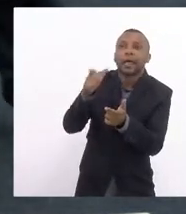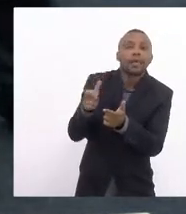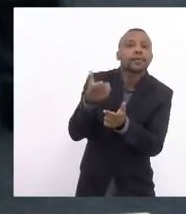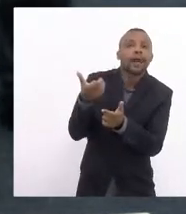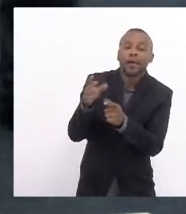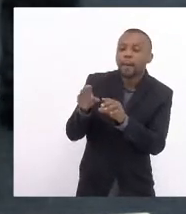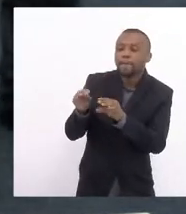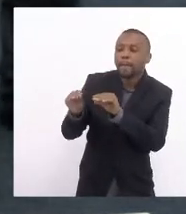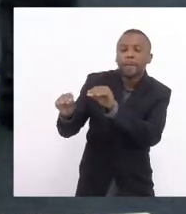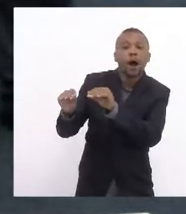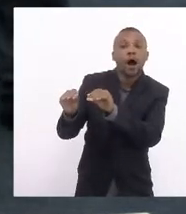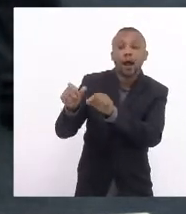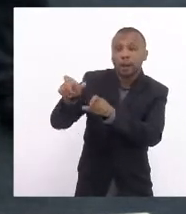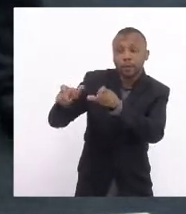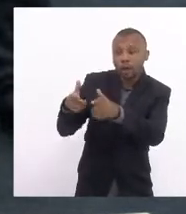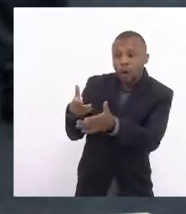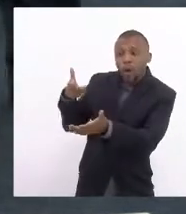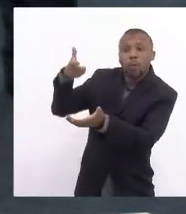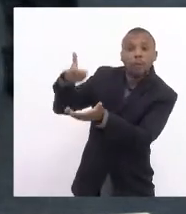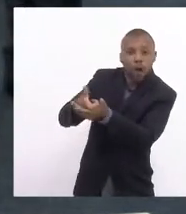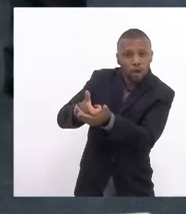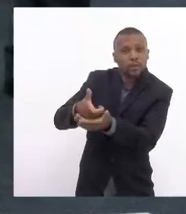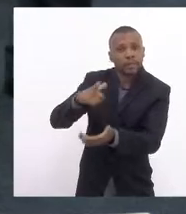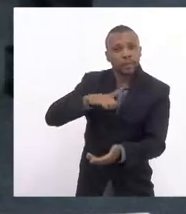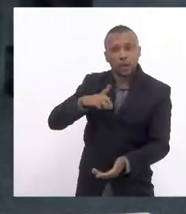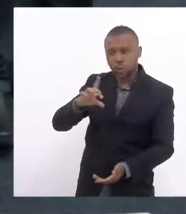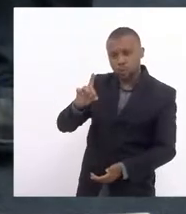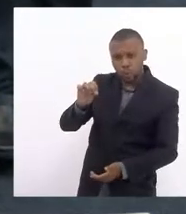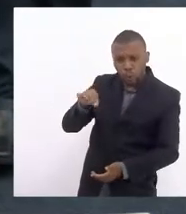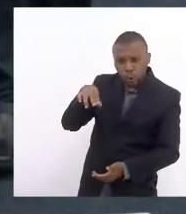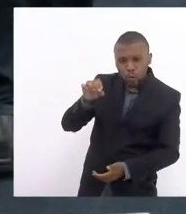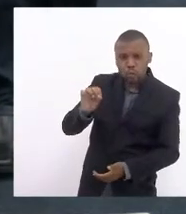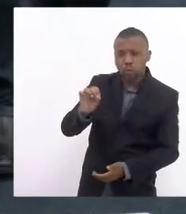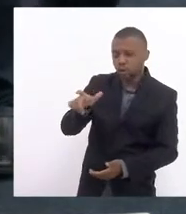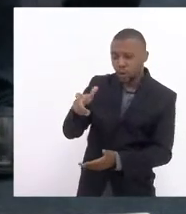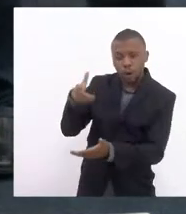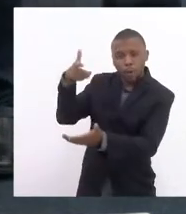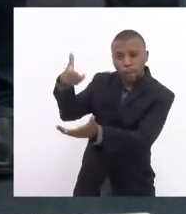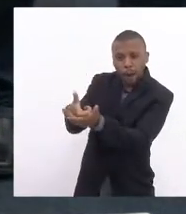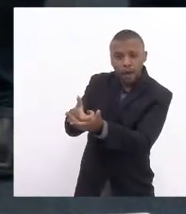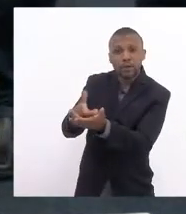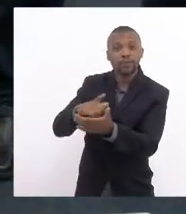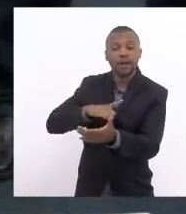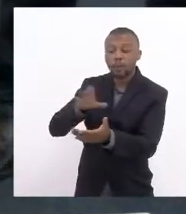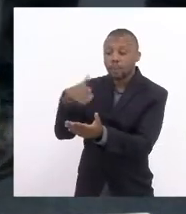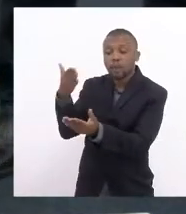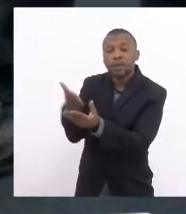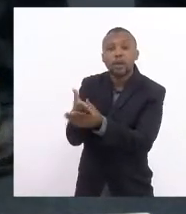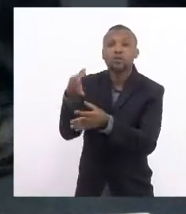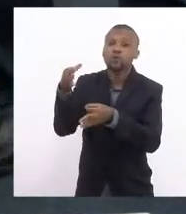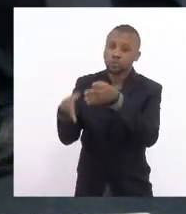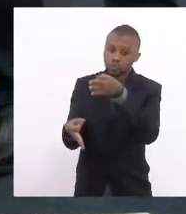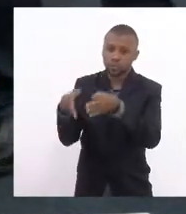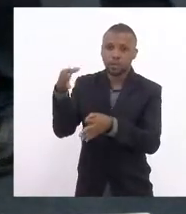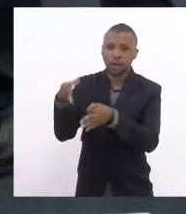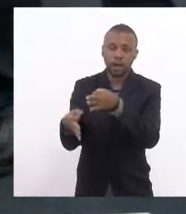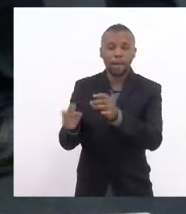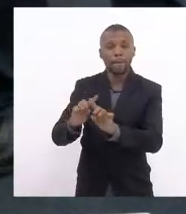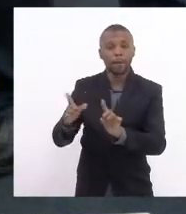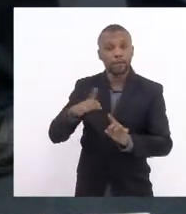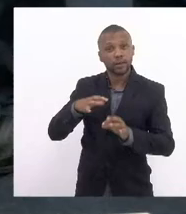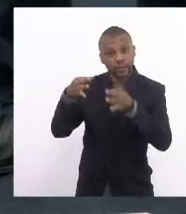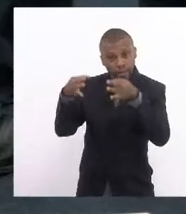aquelas pessoas que compraram, que são os verdadeiros donos, que compraram através de uma decisão judicial. Mas eu tenho certeza que vai